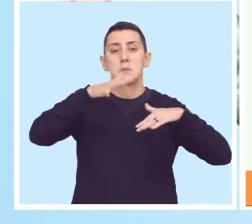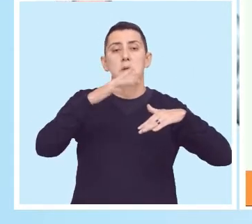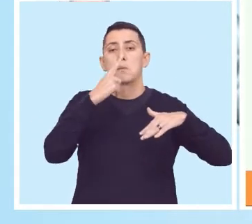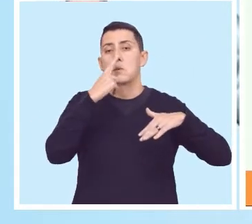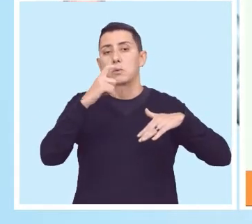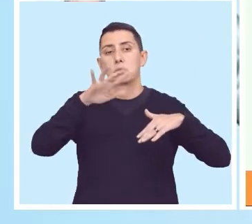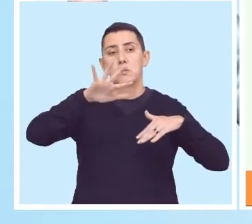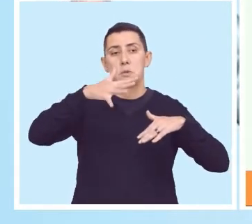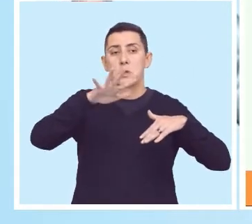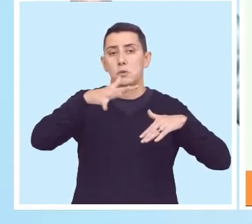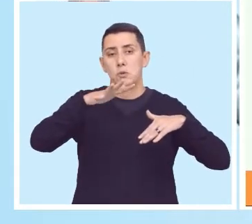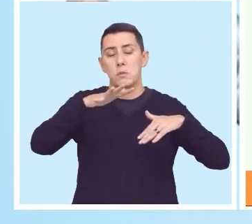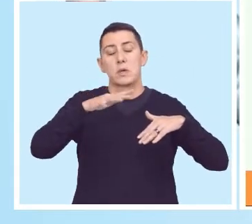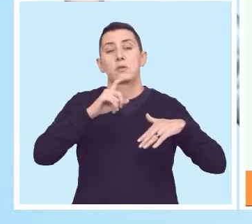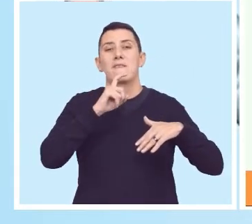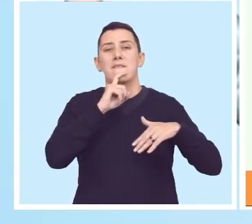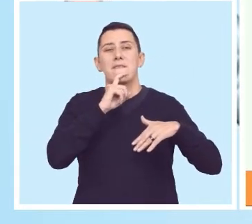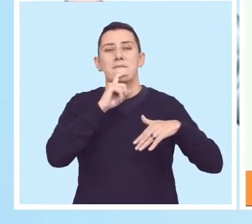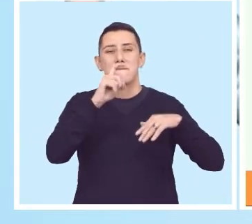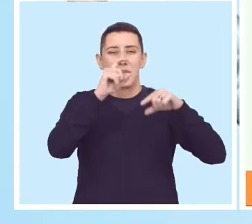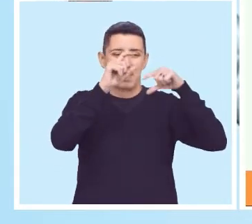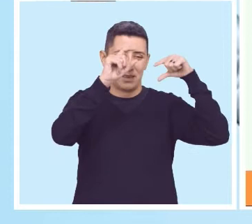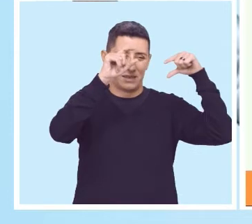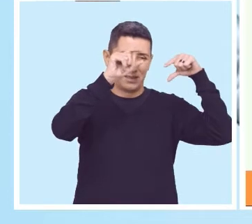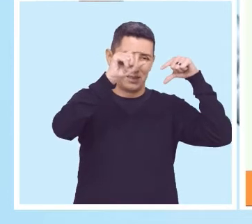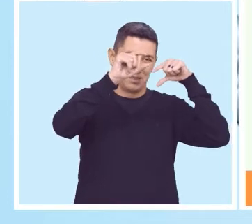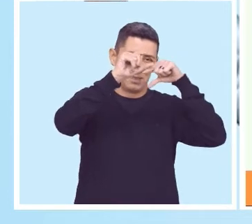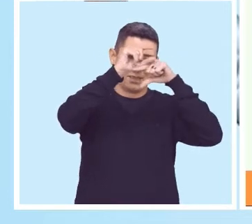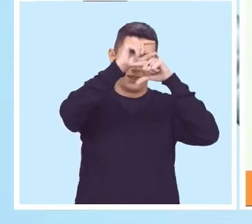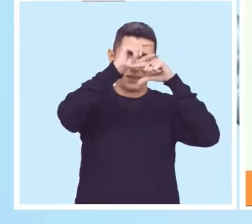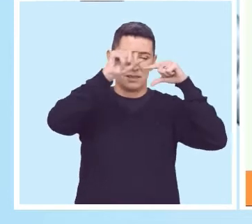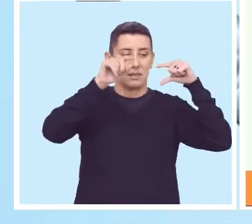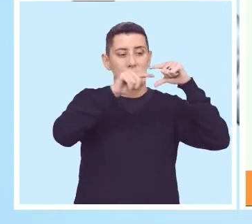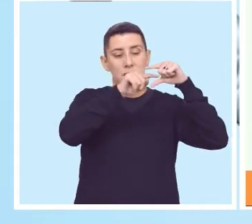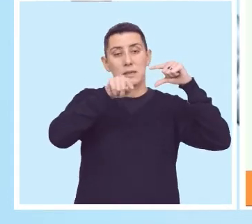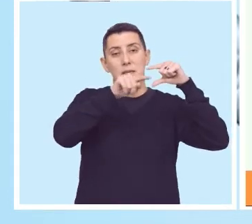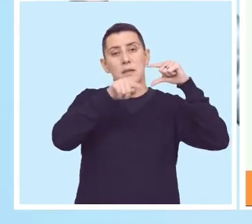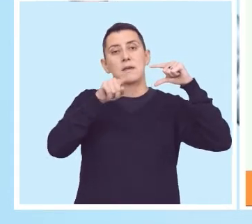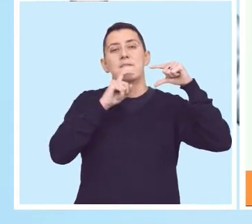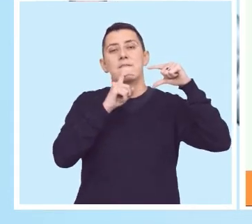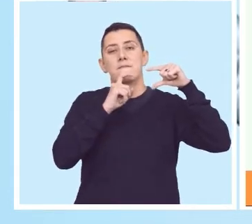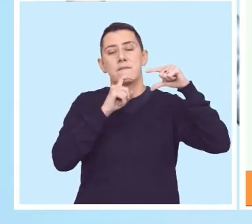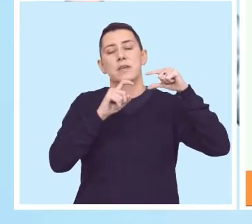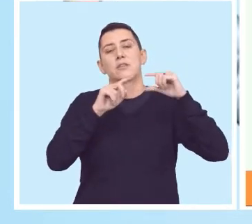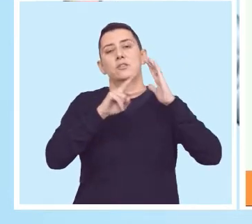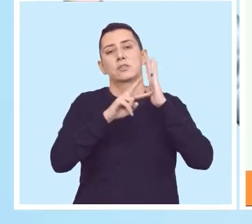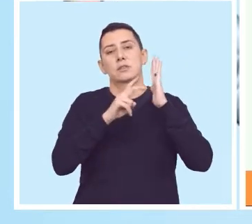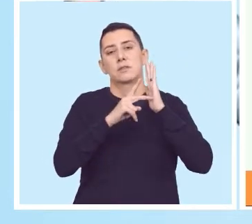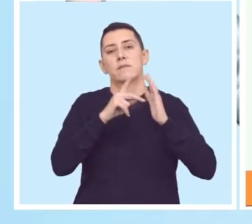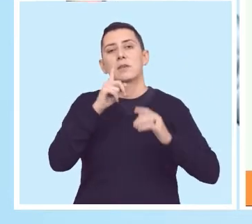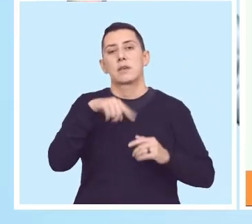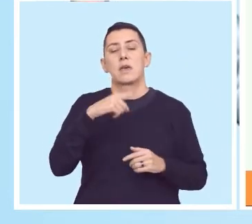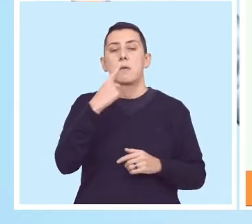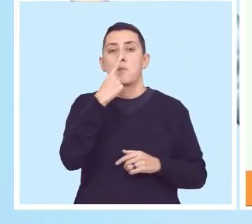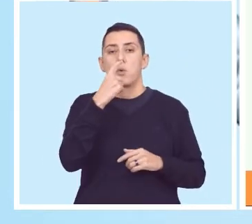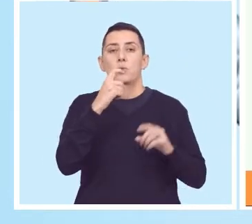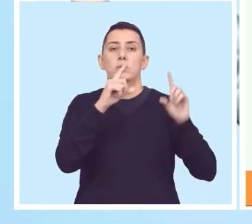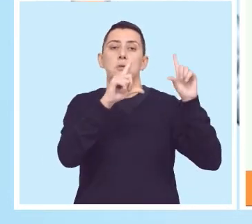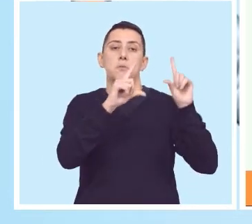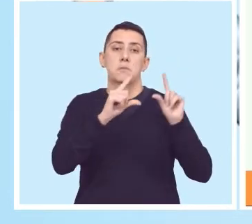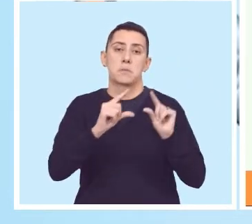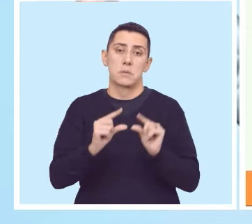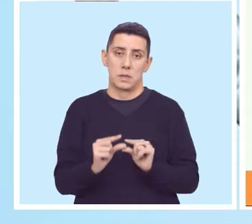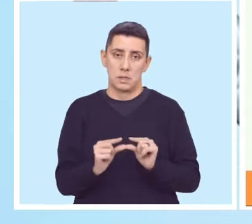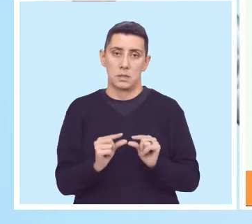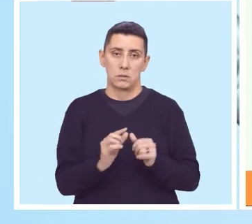verde aqui, né, que é o complemento dela, o que é algo natural, poluição baixa. Então, de repente,